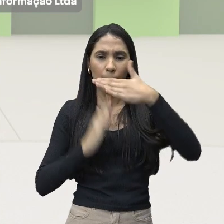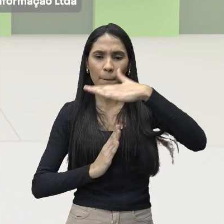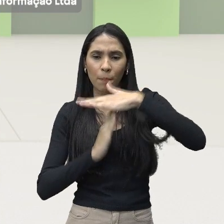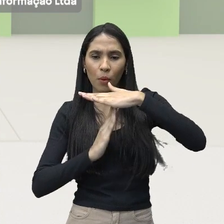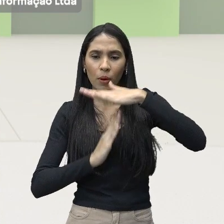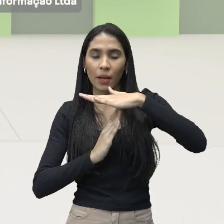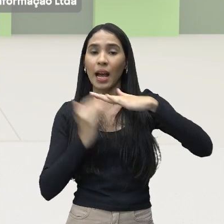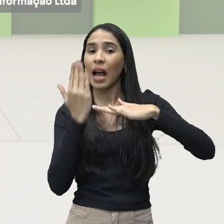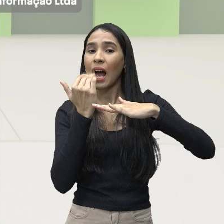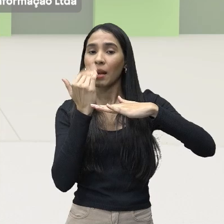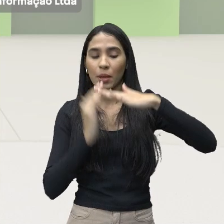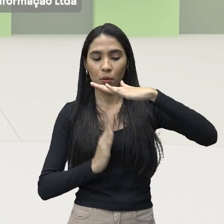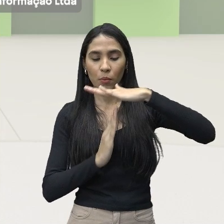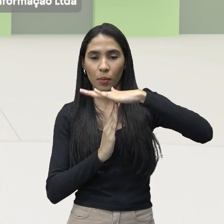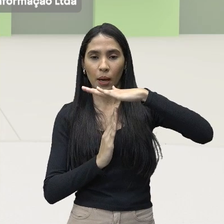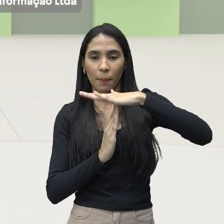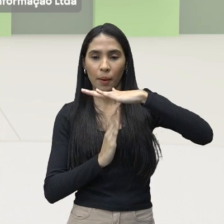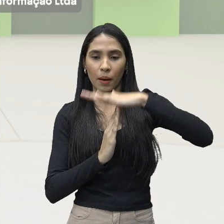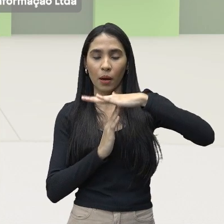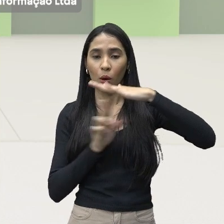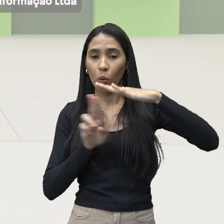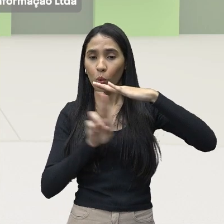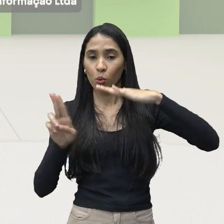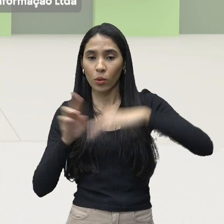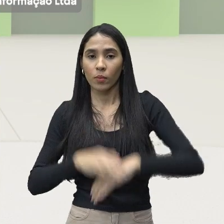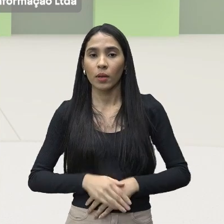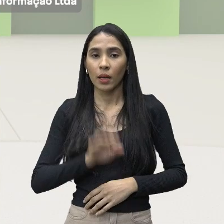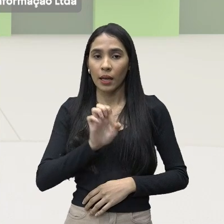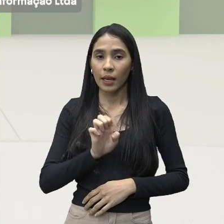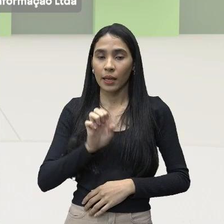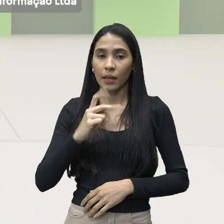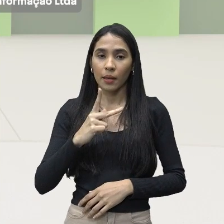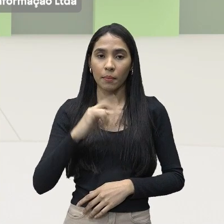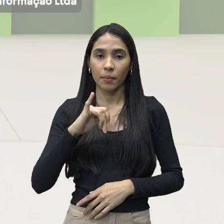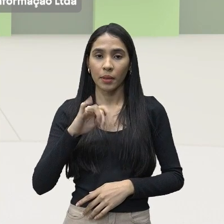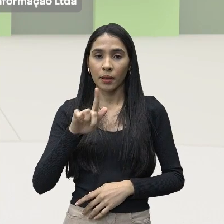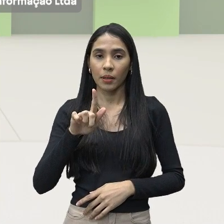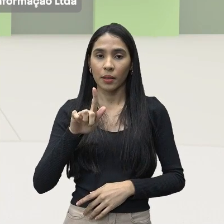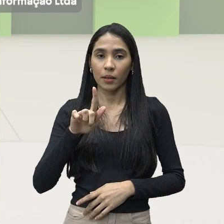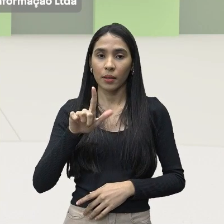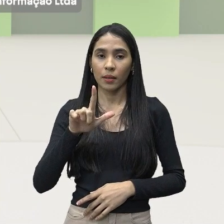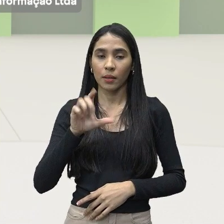do alimento nessa região. O nome dessa estrutura é epiglote